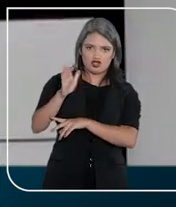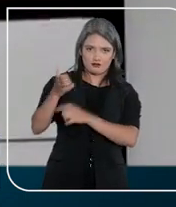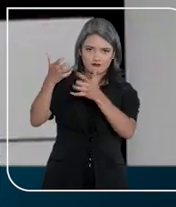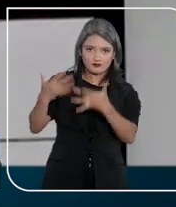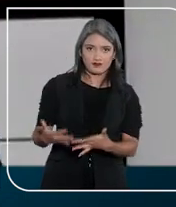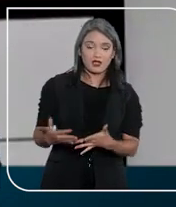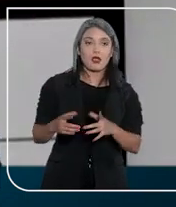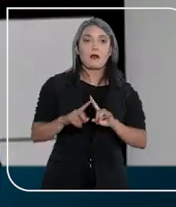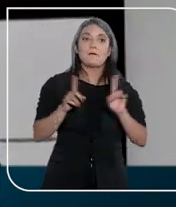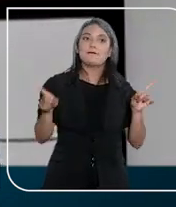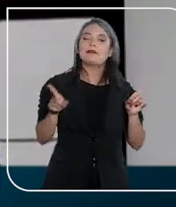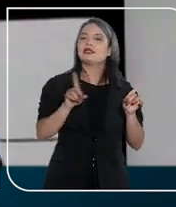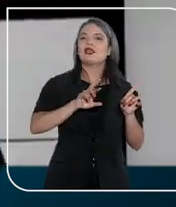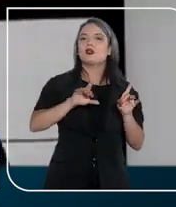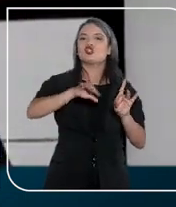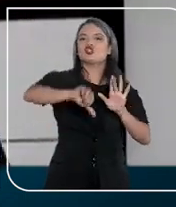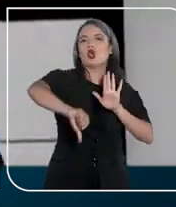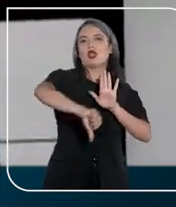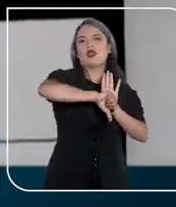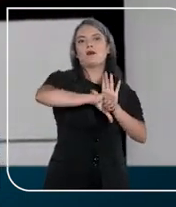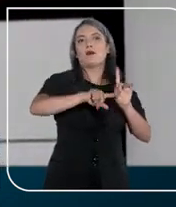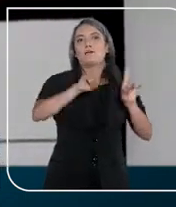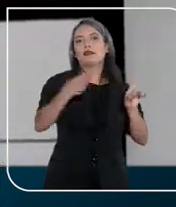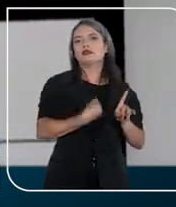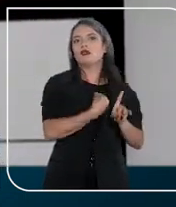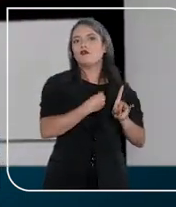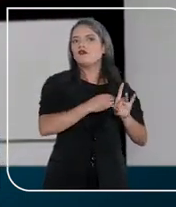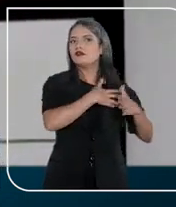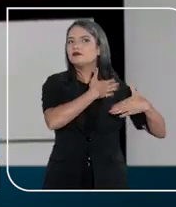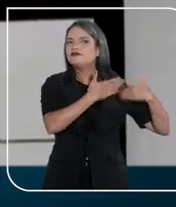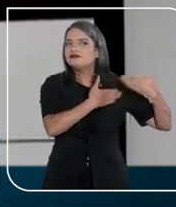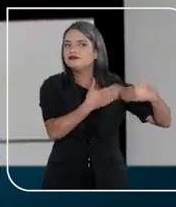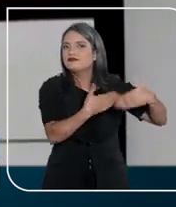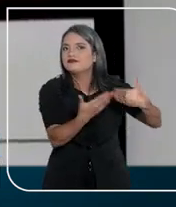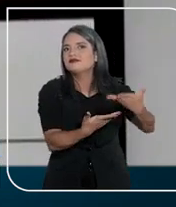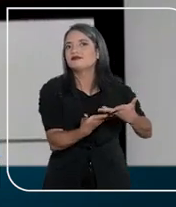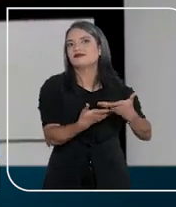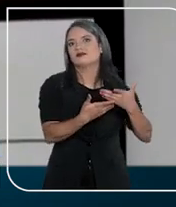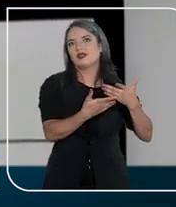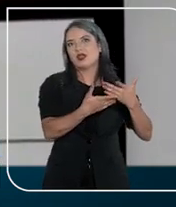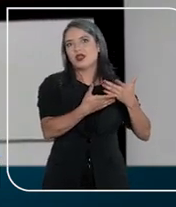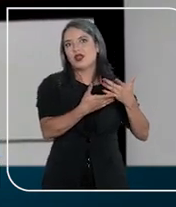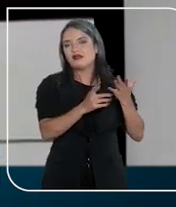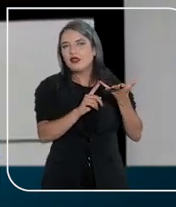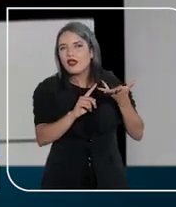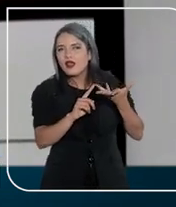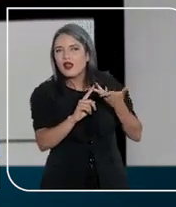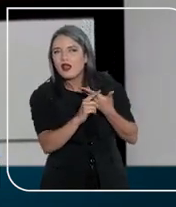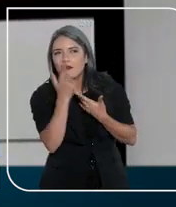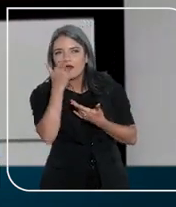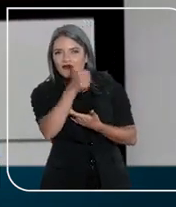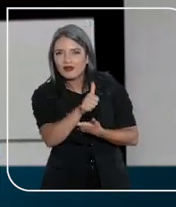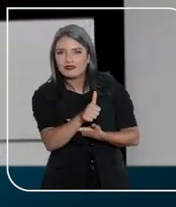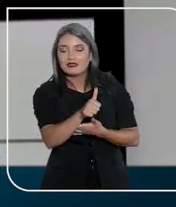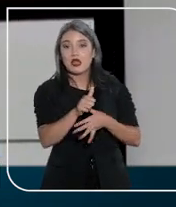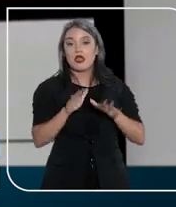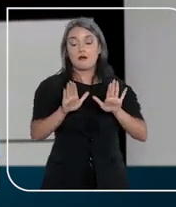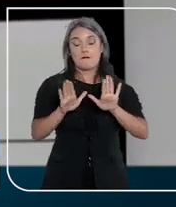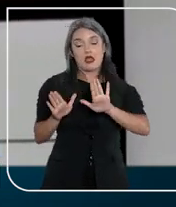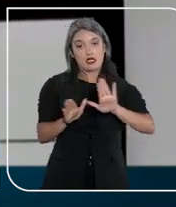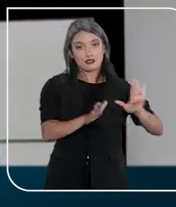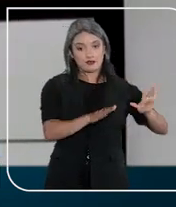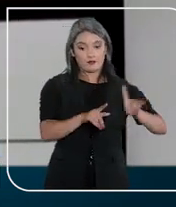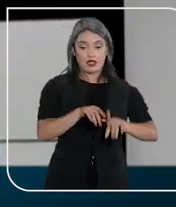mas a sua conduta como um todo. E aí, para finalizar, não posso deixar de lembrar que boletins de ocorrência